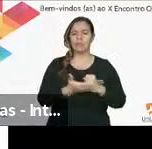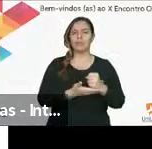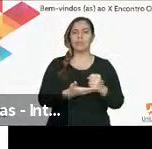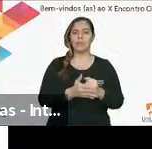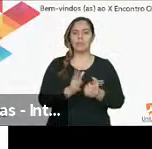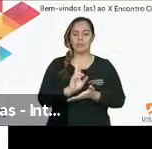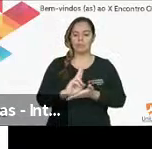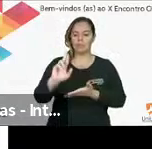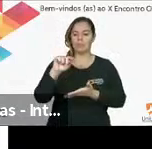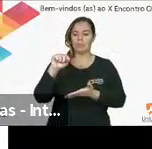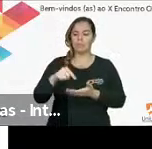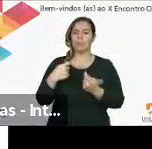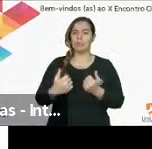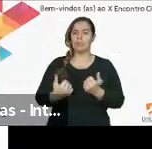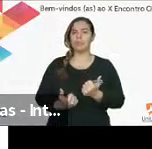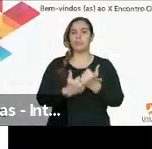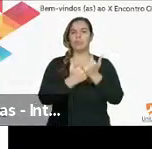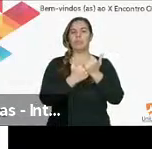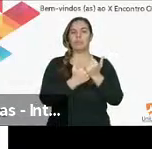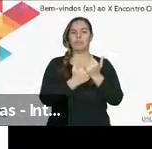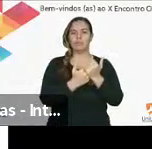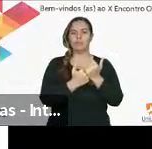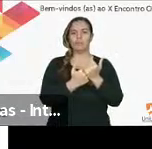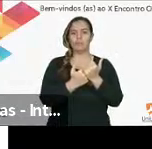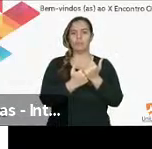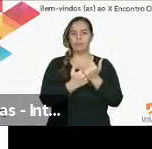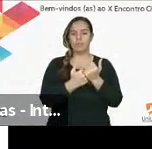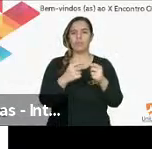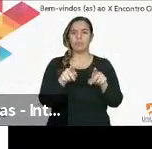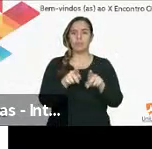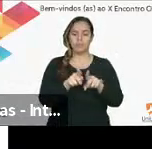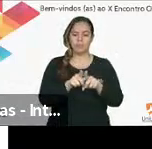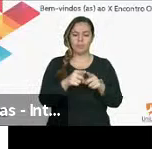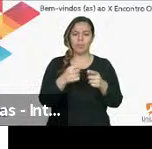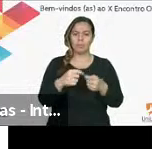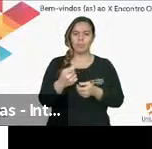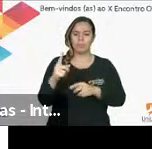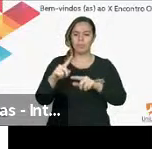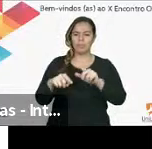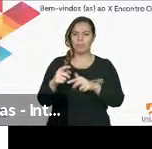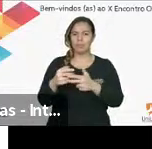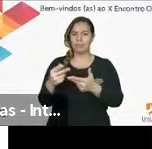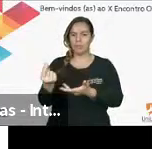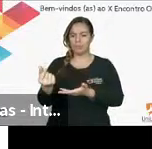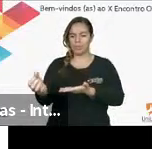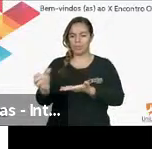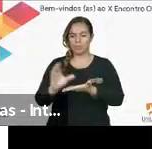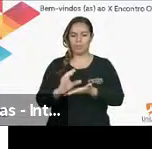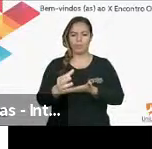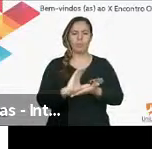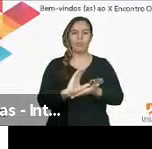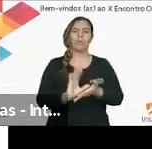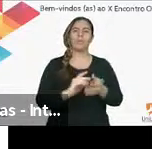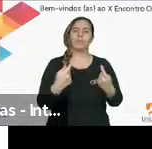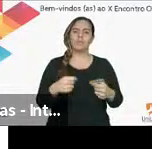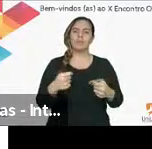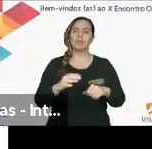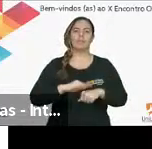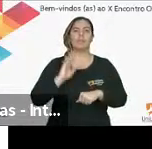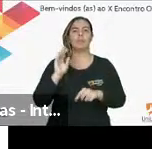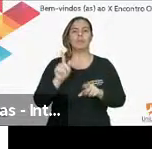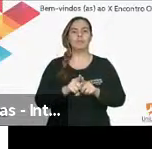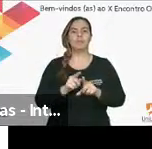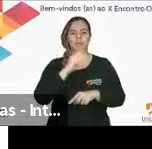têm que ser apoiadas, têm que receber muito mais recursos do que estão recebendo. Mais ou menos o contrário do que o Brasil